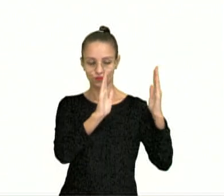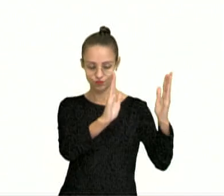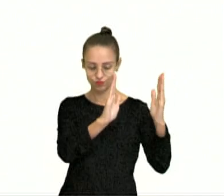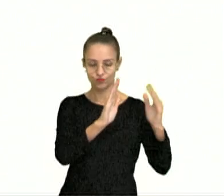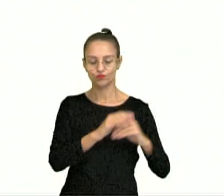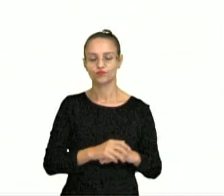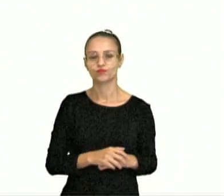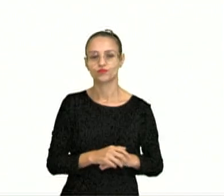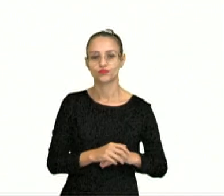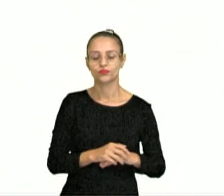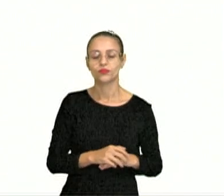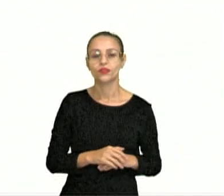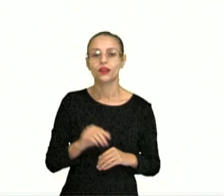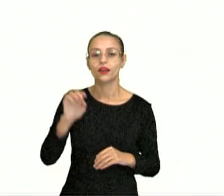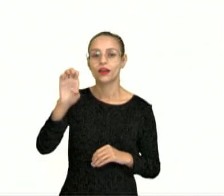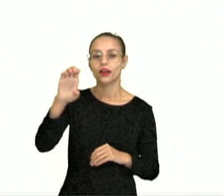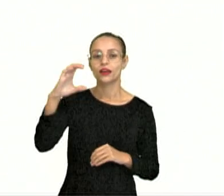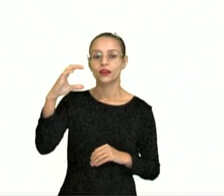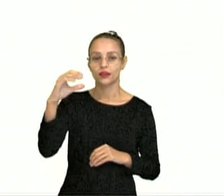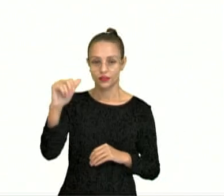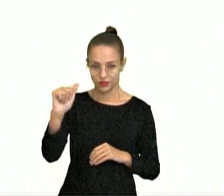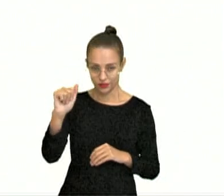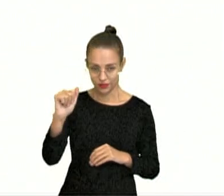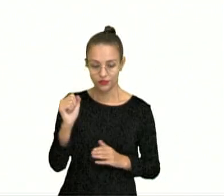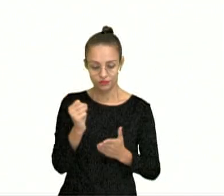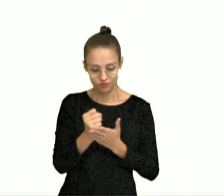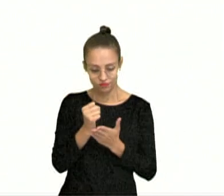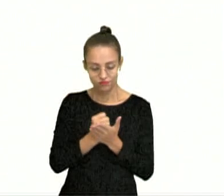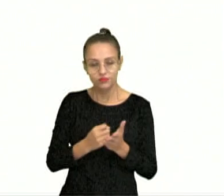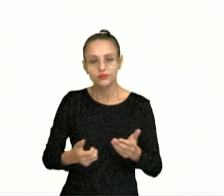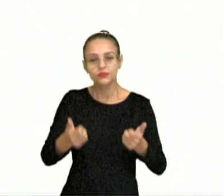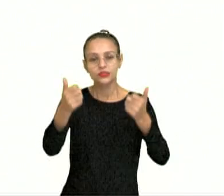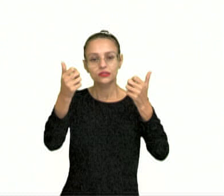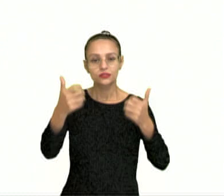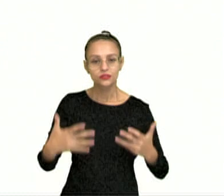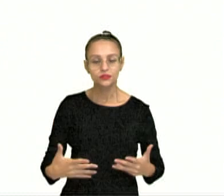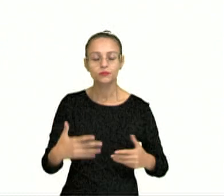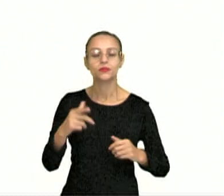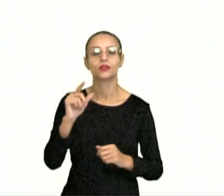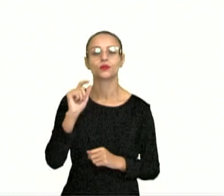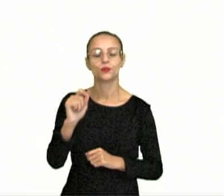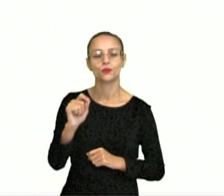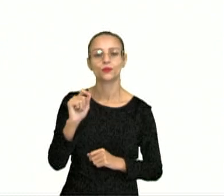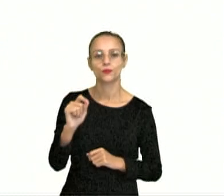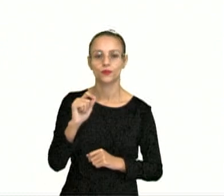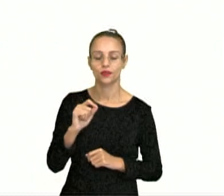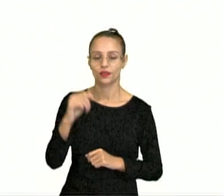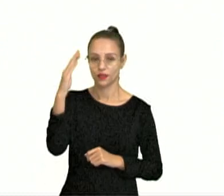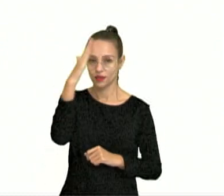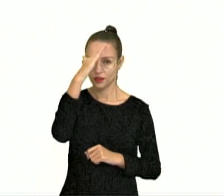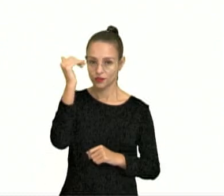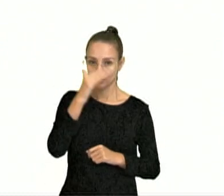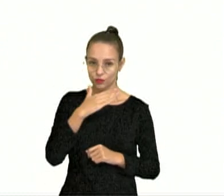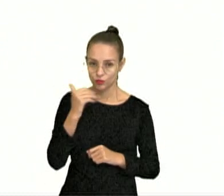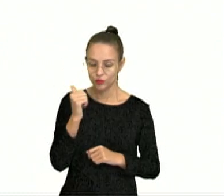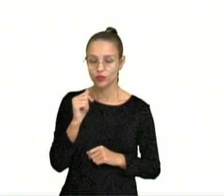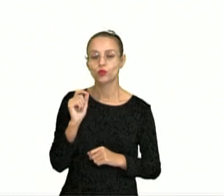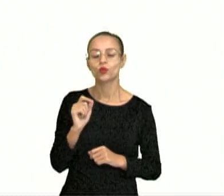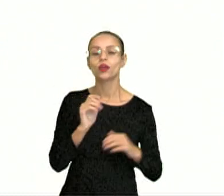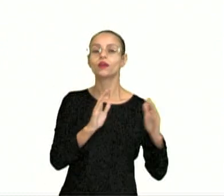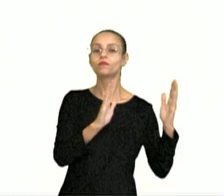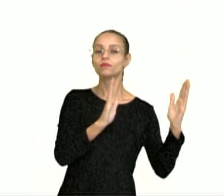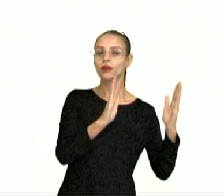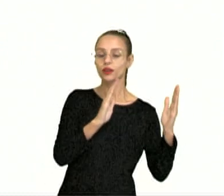adulto. O ECA, aquele mesmo documento, o Estatuto da Criança e do Adolescente, cita que a adolescência compreende um